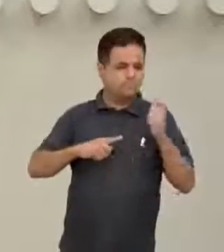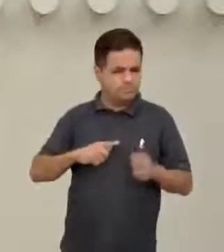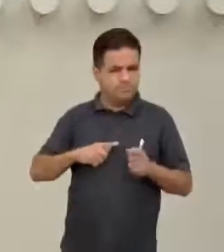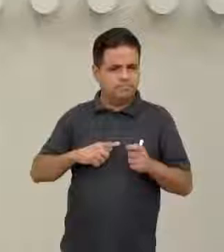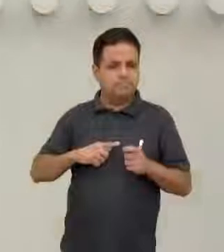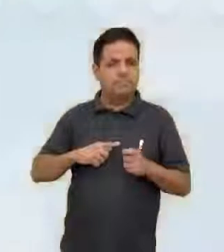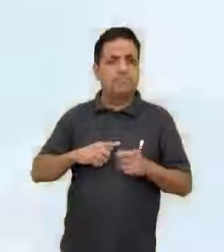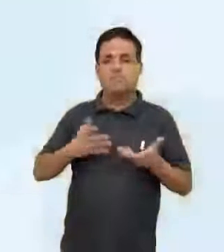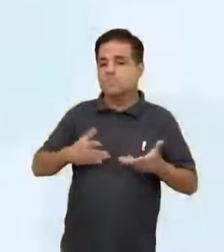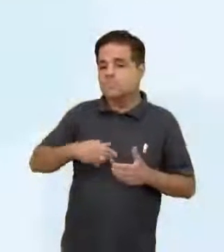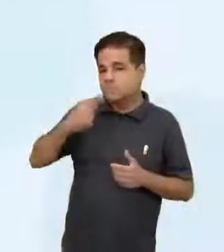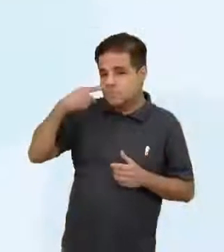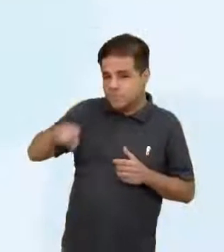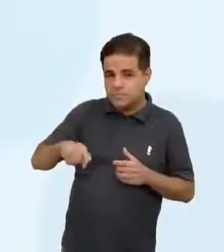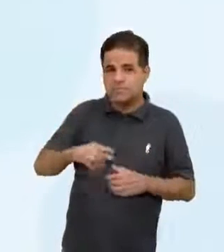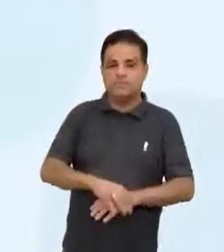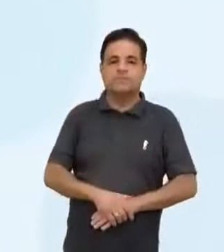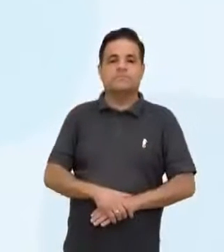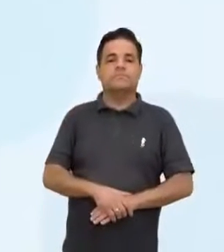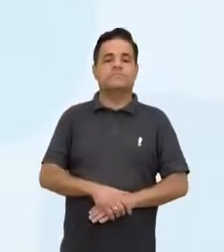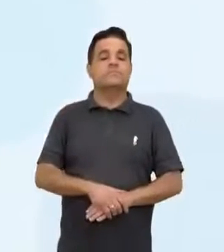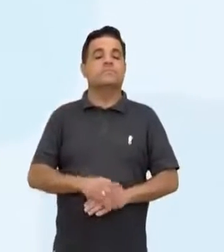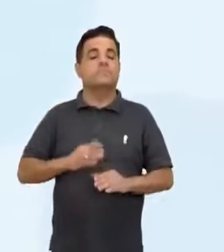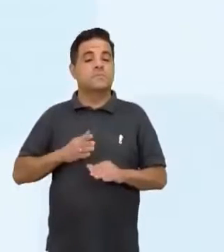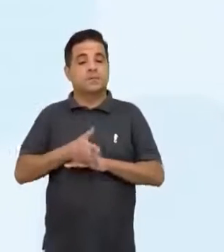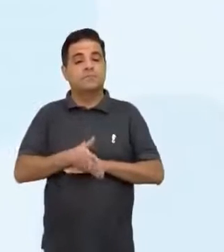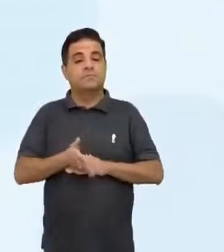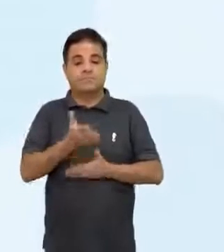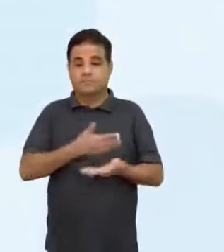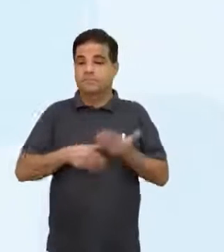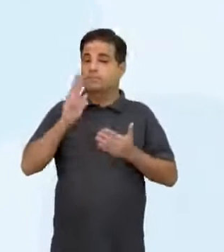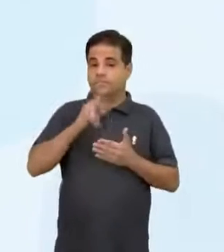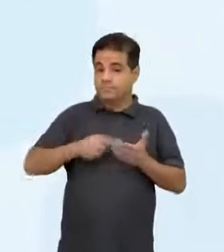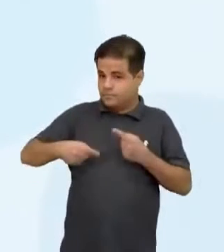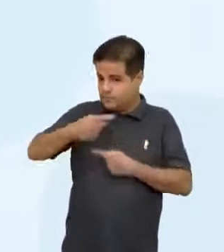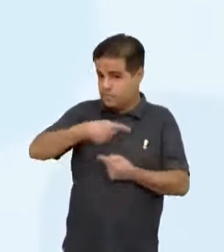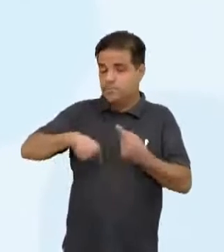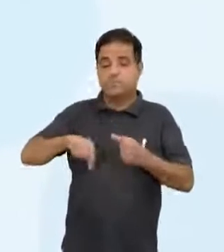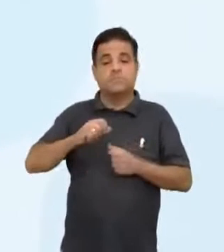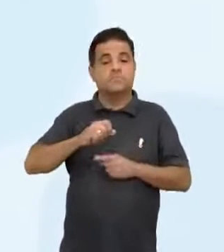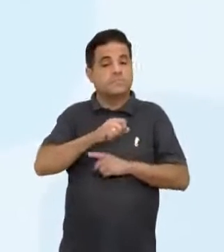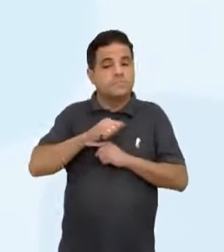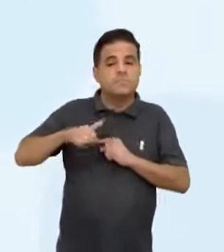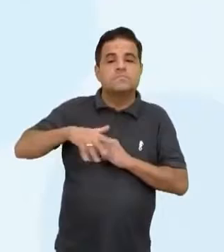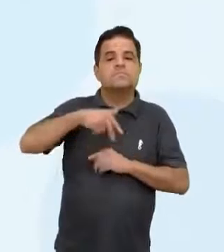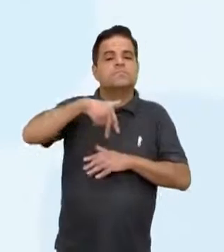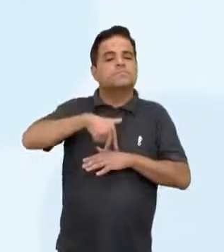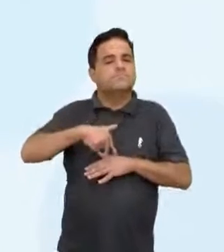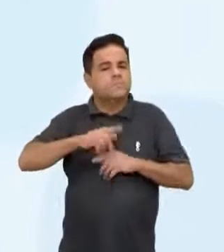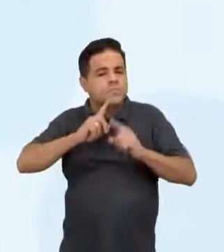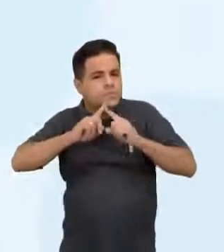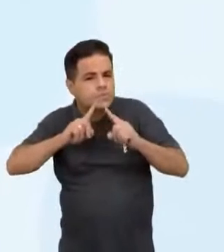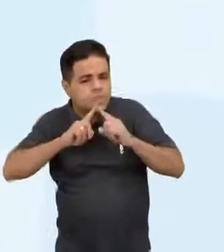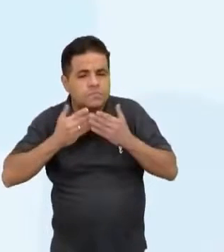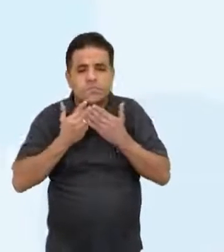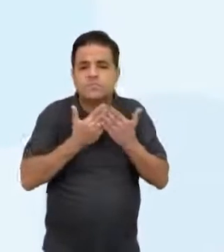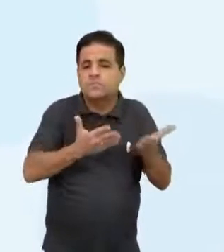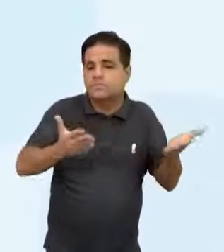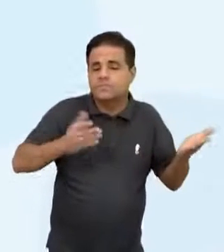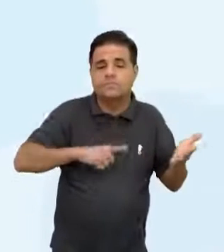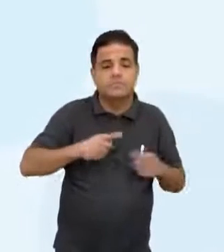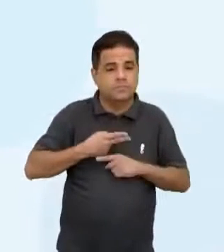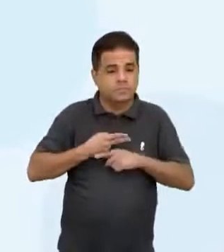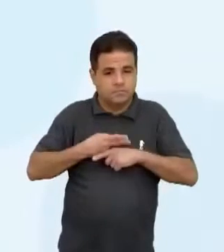verdade. Que fizemos hoje na tela. Nós nos envolvemos com fatos que circulam na sociedade, assumindo uma postura crítica perante eles,